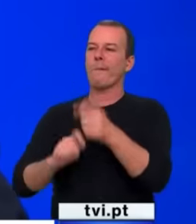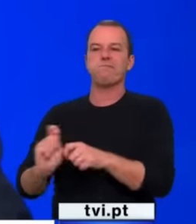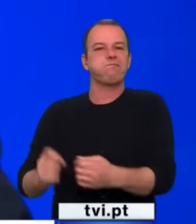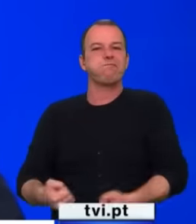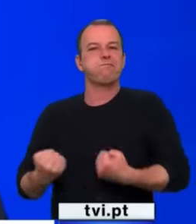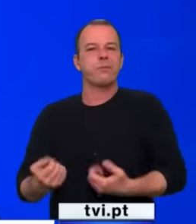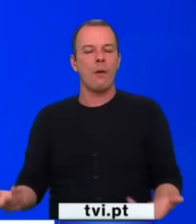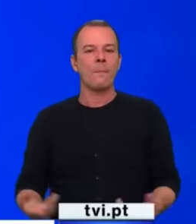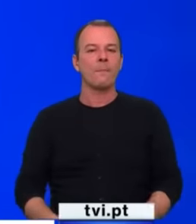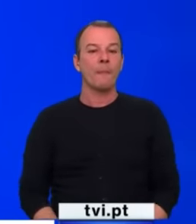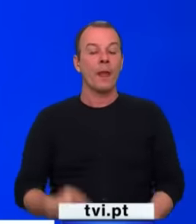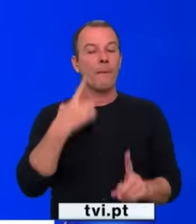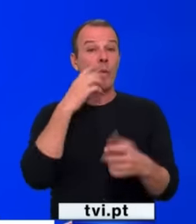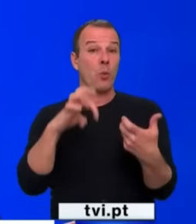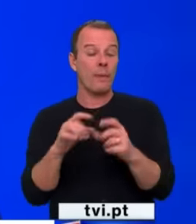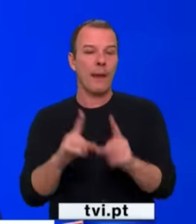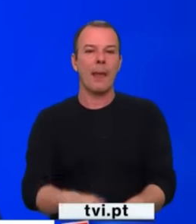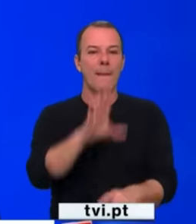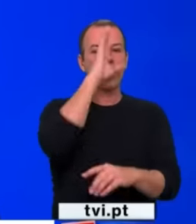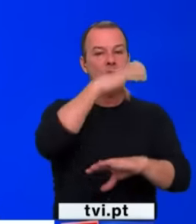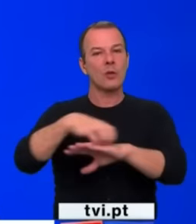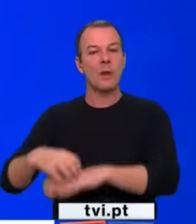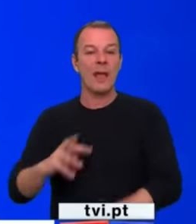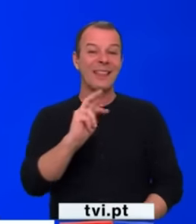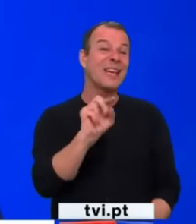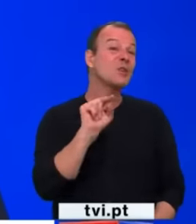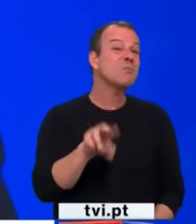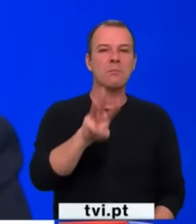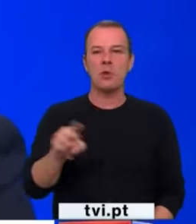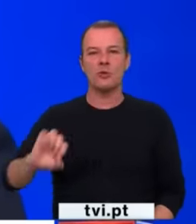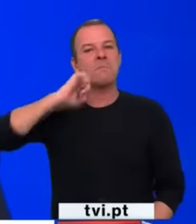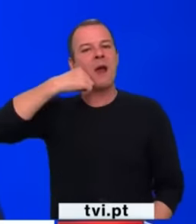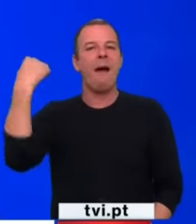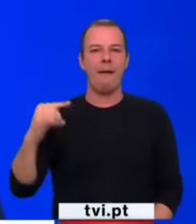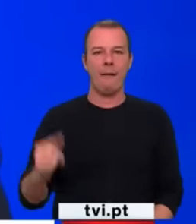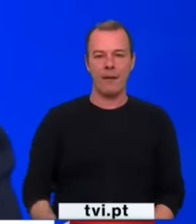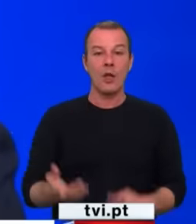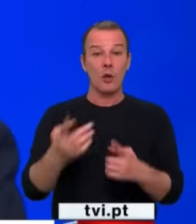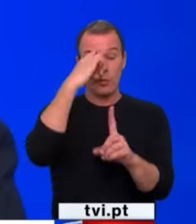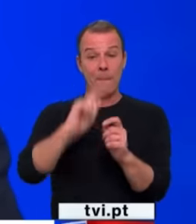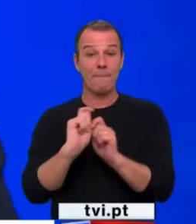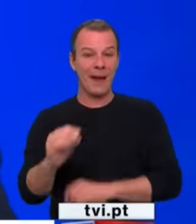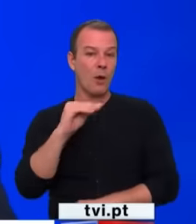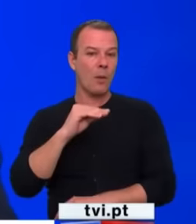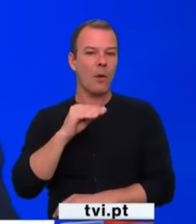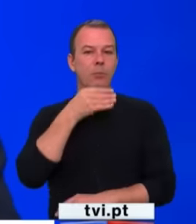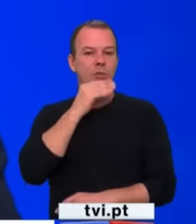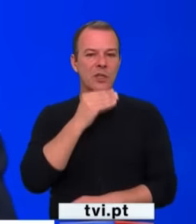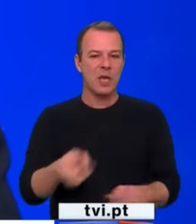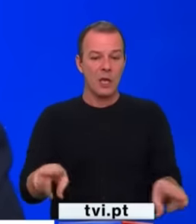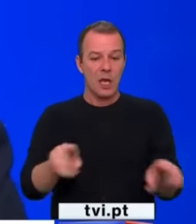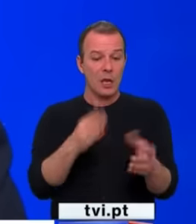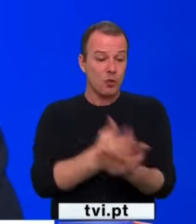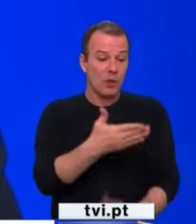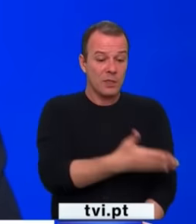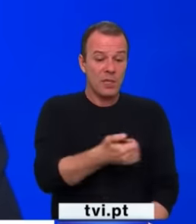está quando nós temos ministérios com 3 mil milhões de prejuízo. 3 mil milhões para pagar, por exemplo, aos polícias, estamos a falar de 154 milhões.